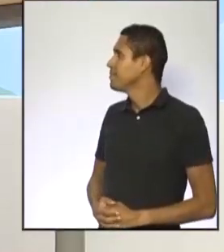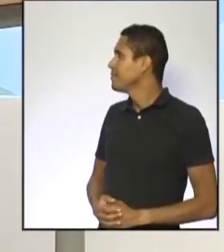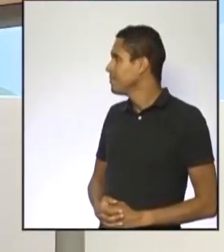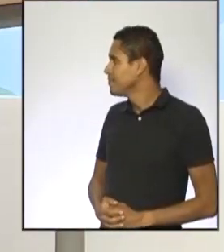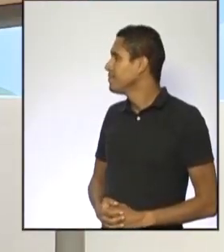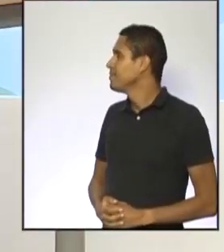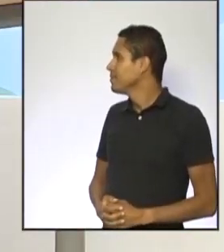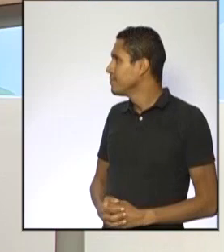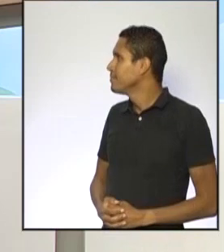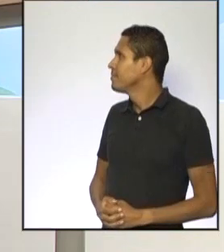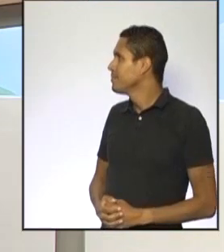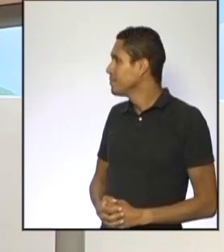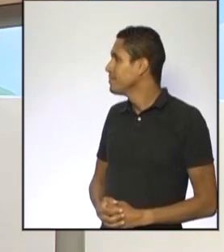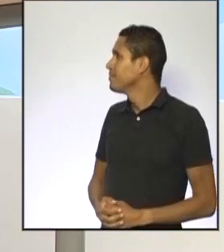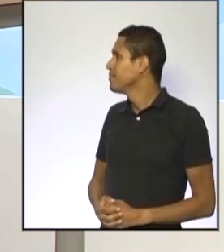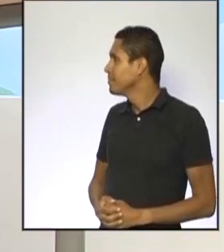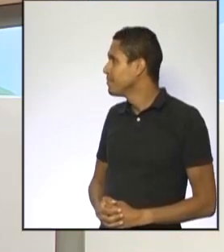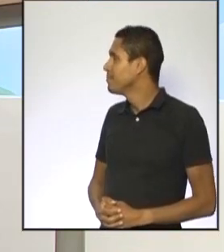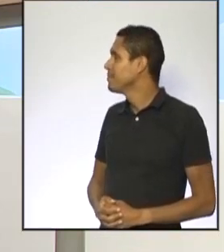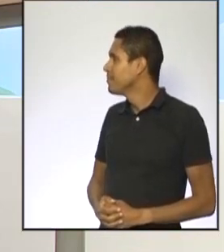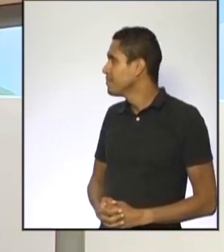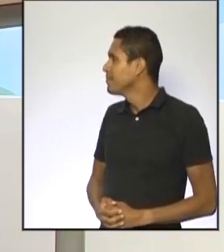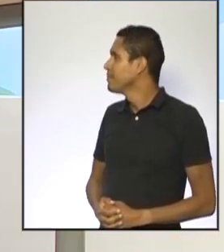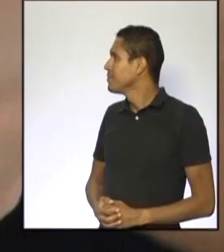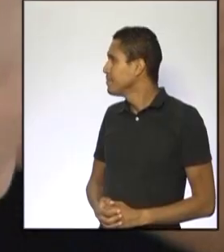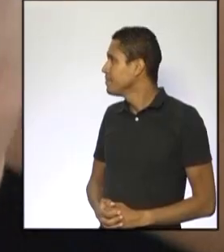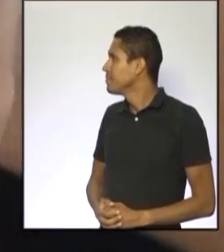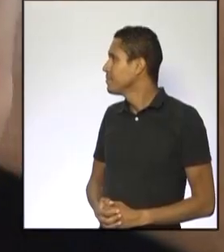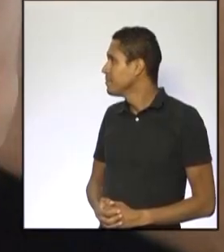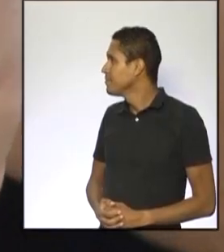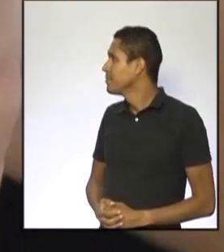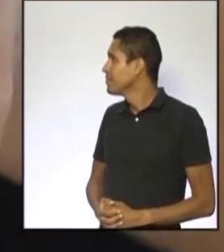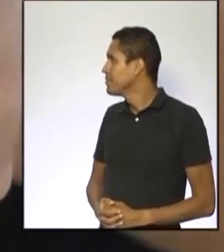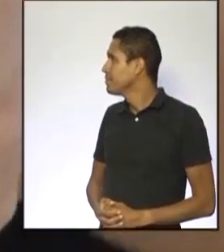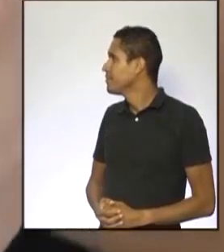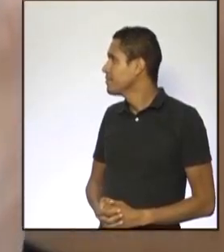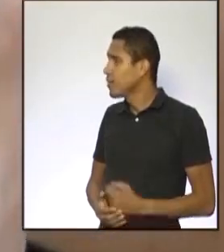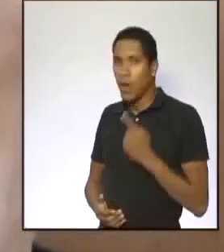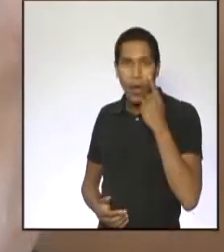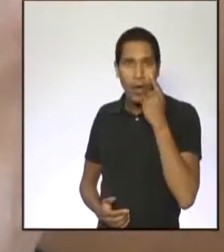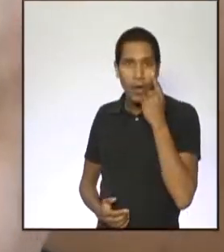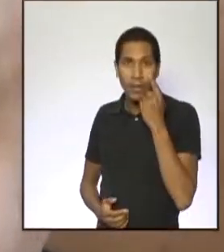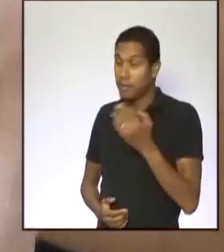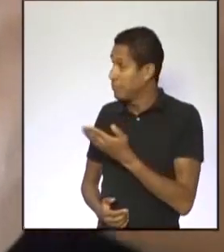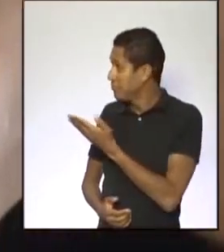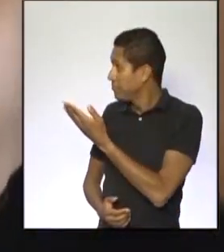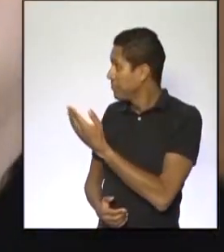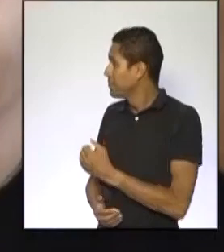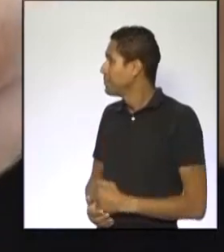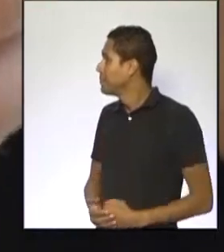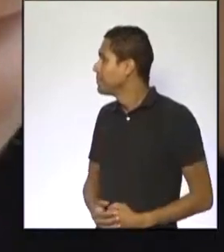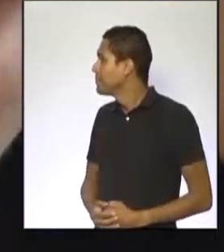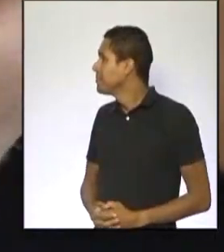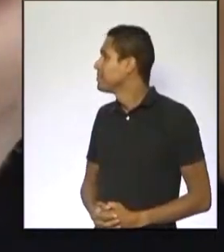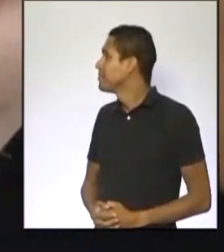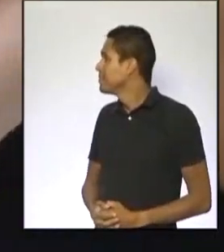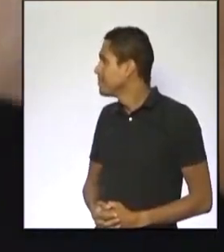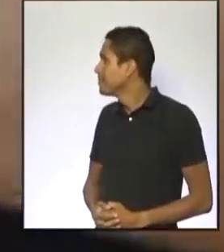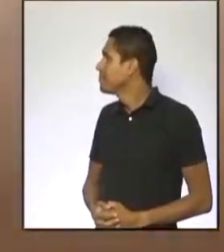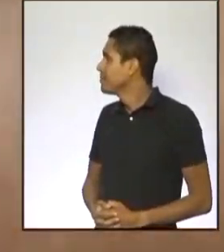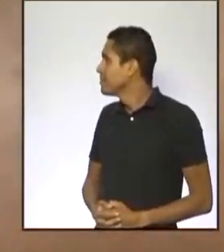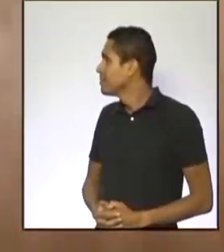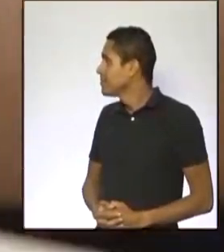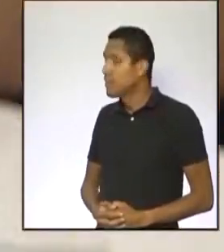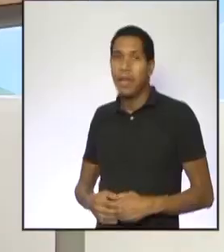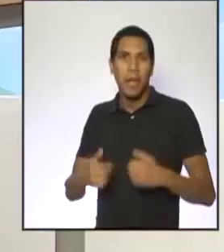Deixa eu ver se eu consigo mostrar para a nossa câmera aqui. Olha lá. Coloquei um pinguinho e vou precisar